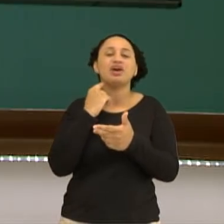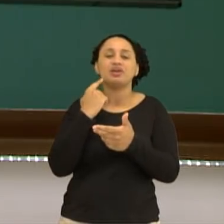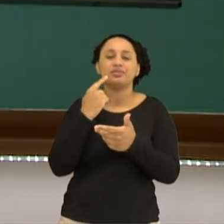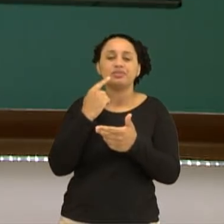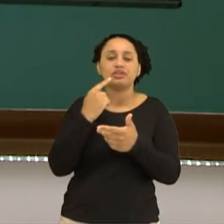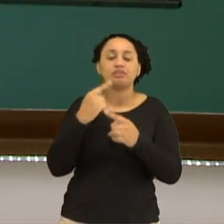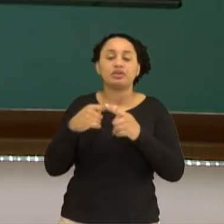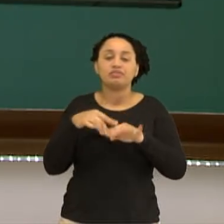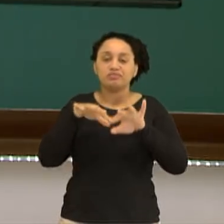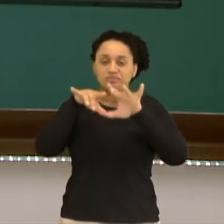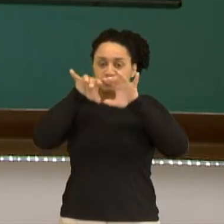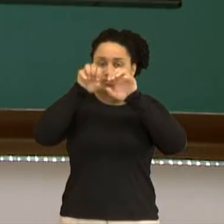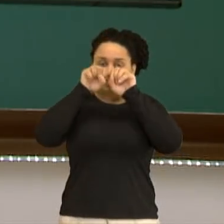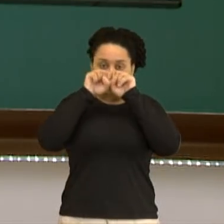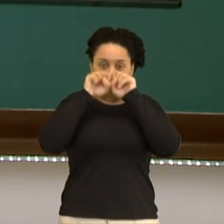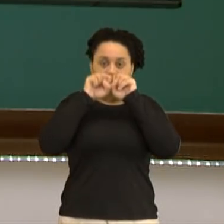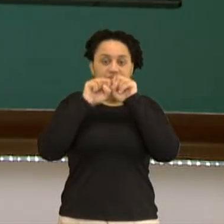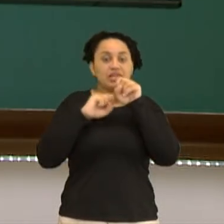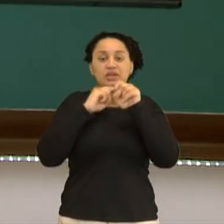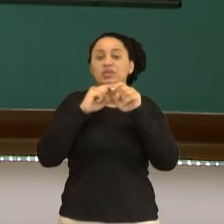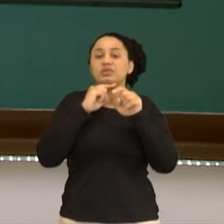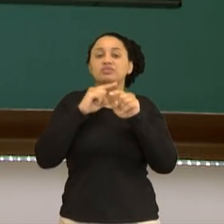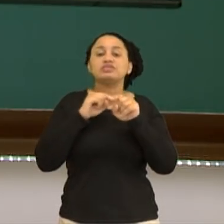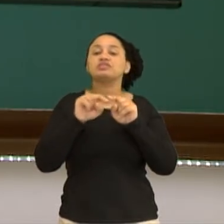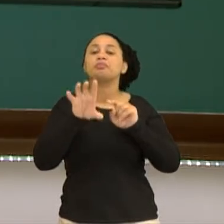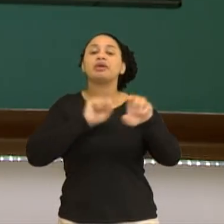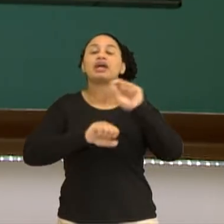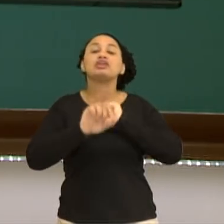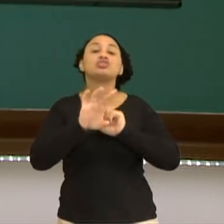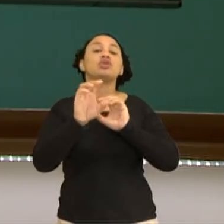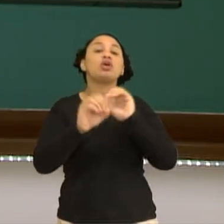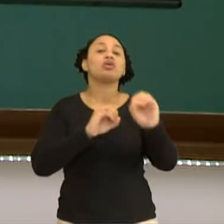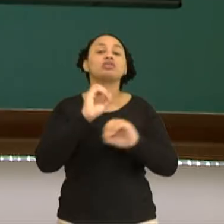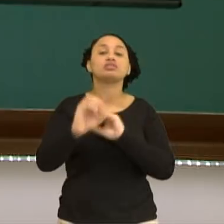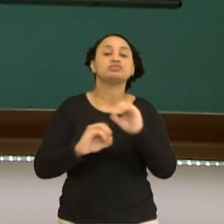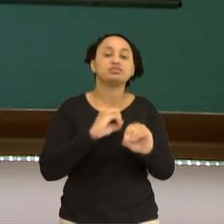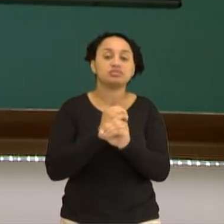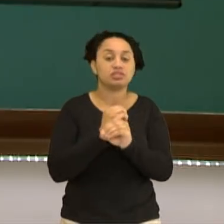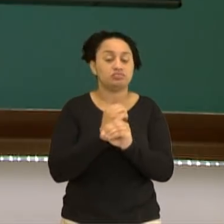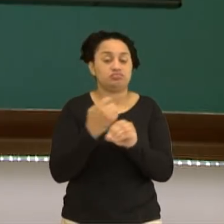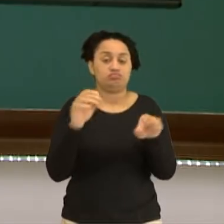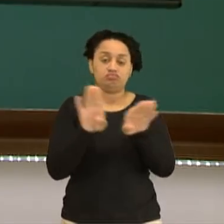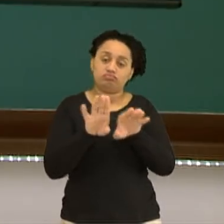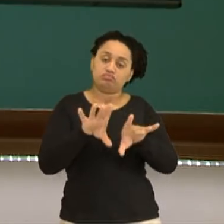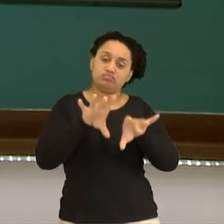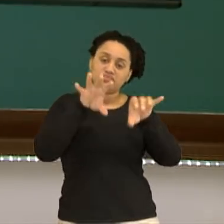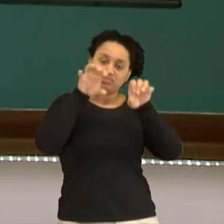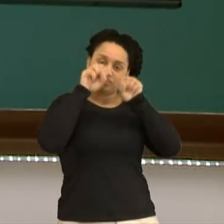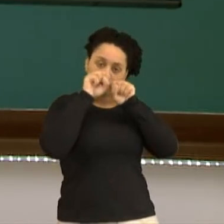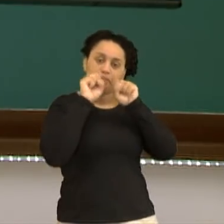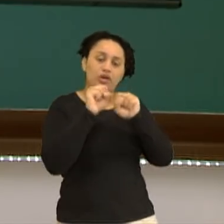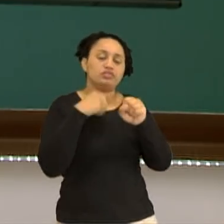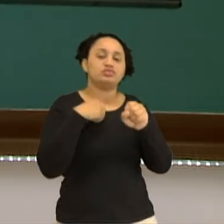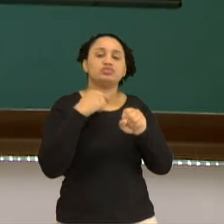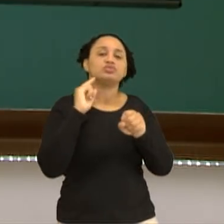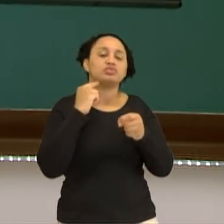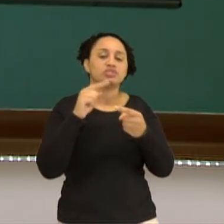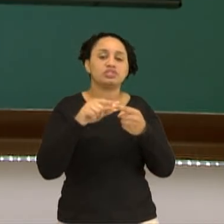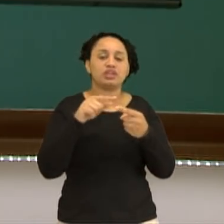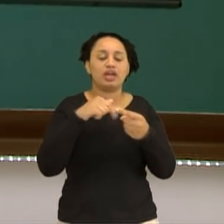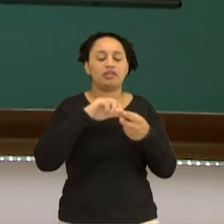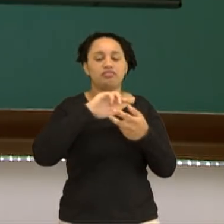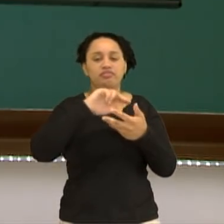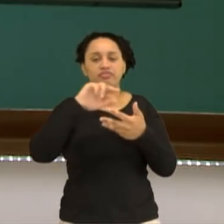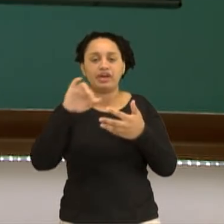ar atmosférico, eu não consigo trazer apenas o oxigênio. Eu trago com essa inspiração pólen,